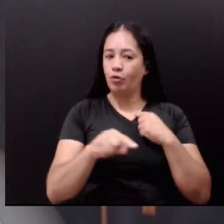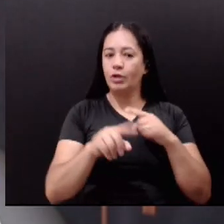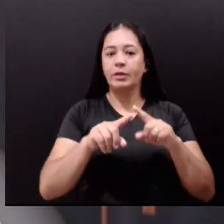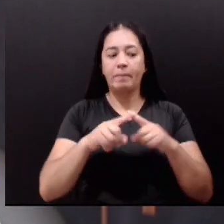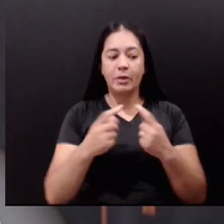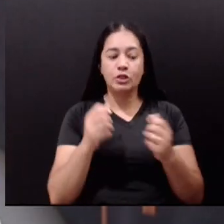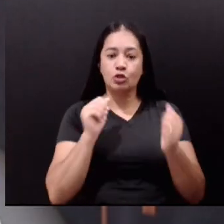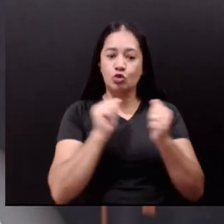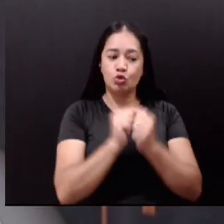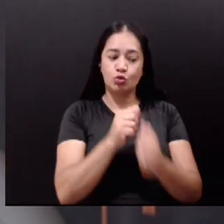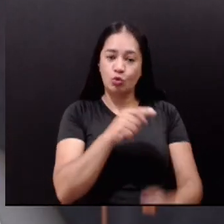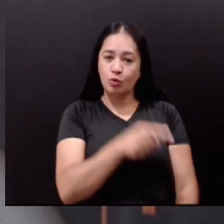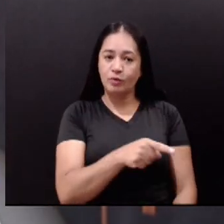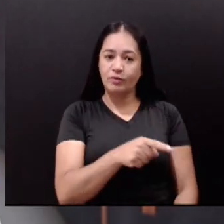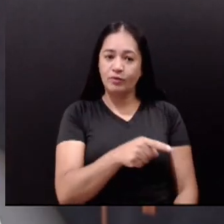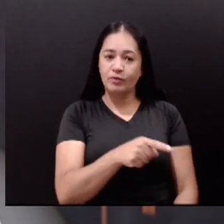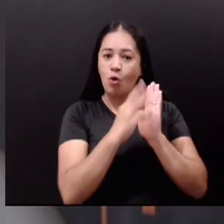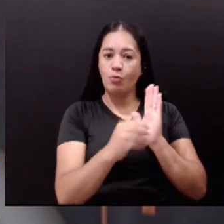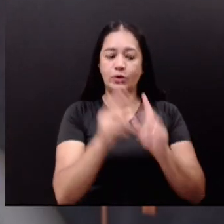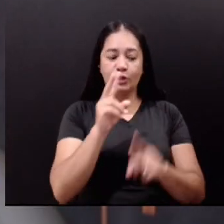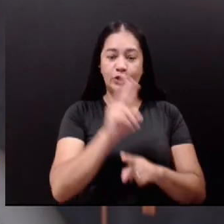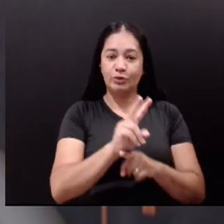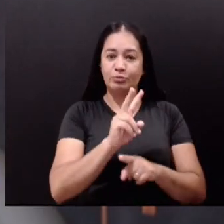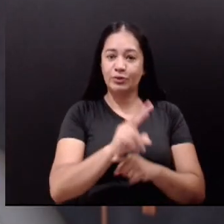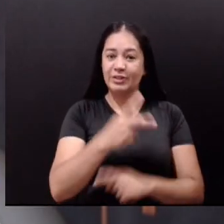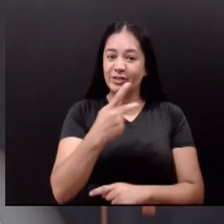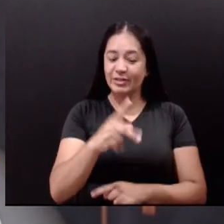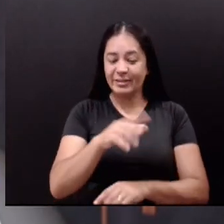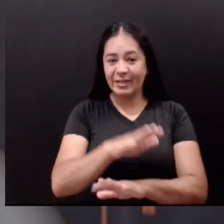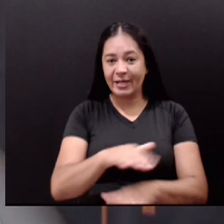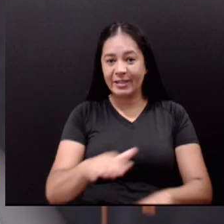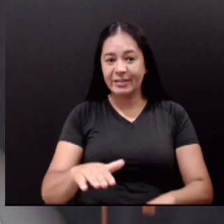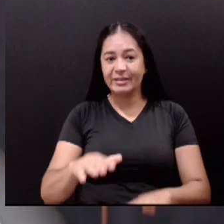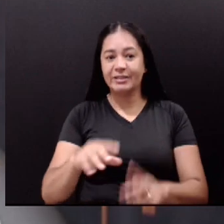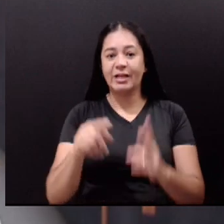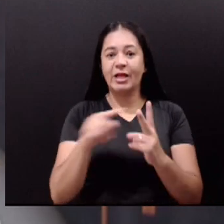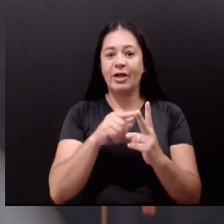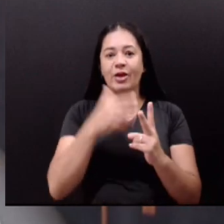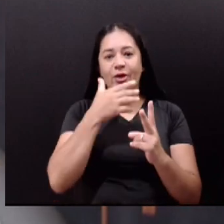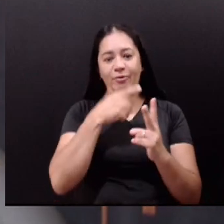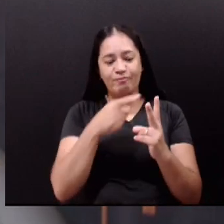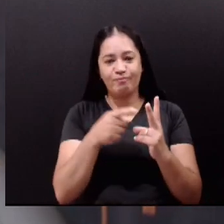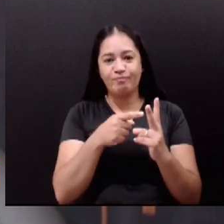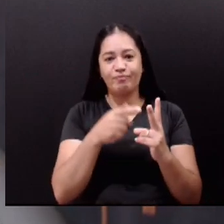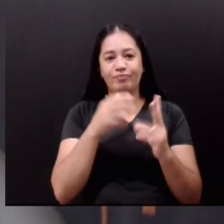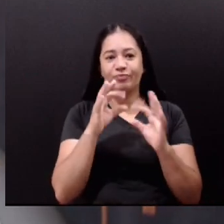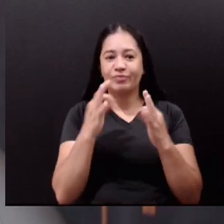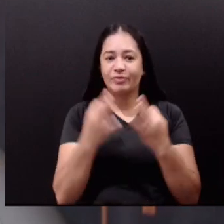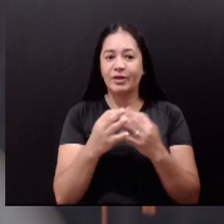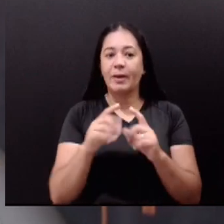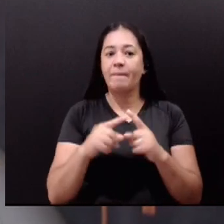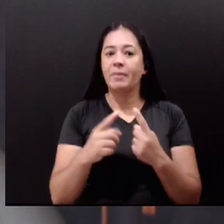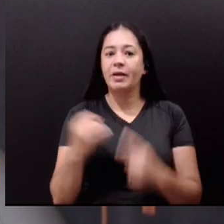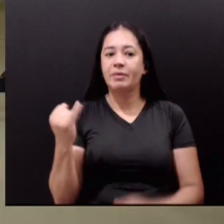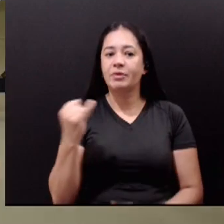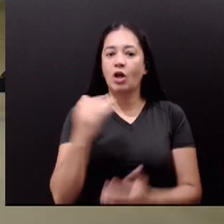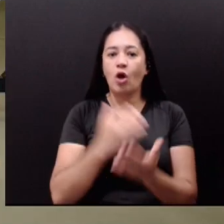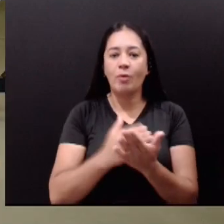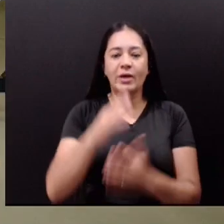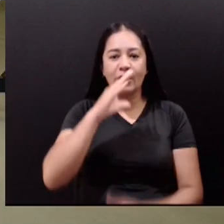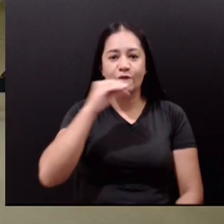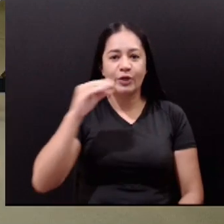proteção daquela criança, daquele adolescente, é o pai e a mãe. Mas um ponto muito importante, isso não começa na adolescência.